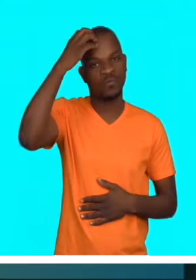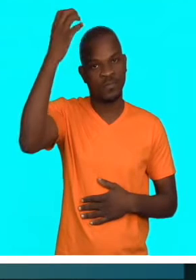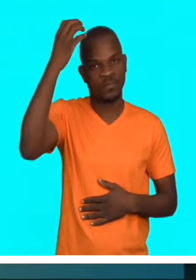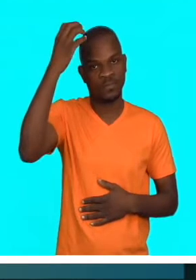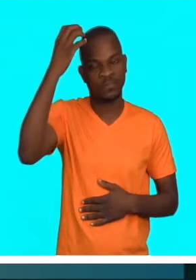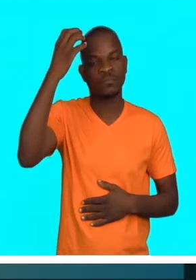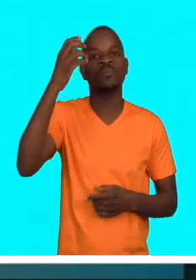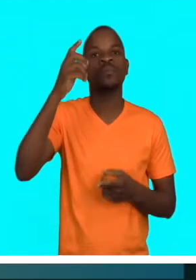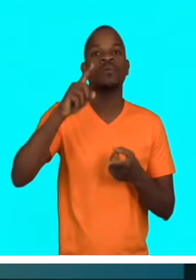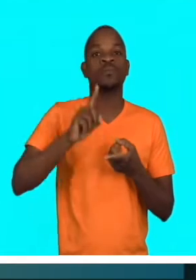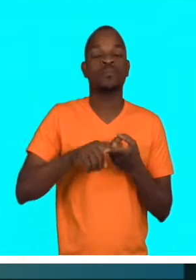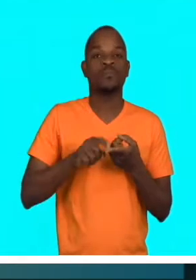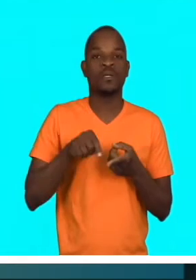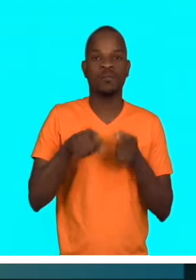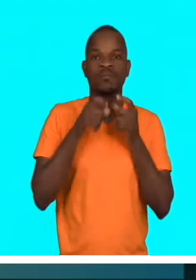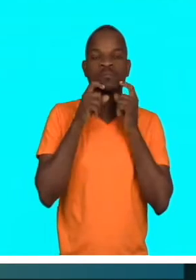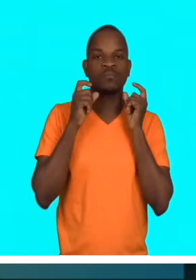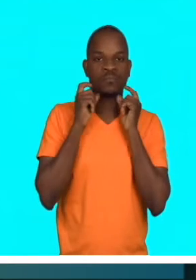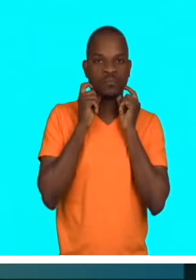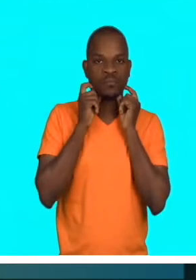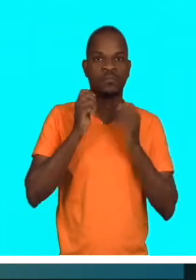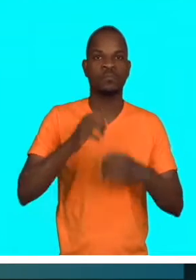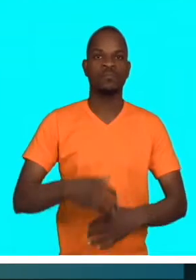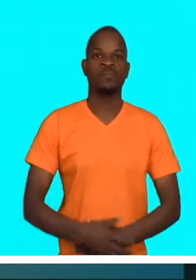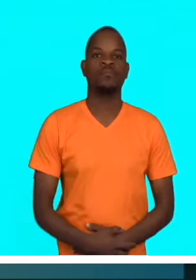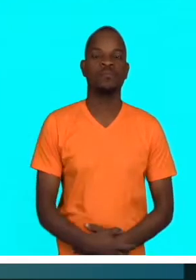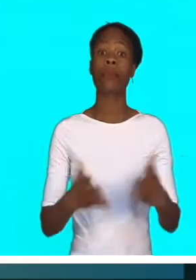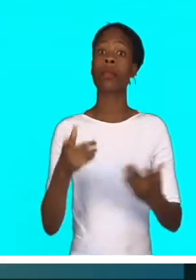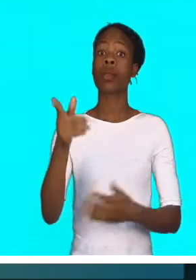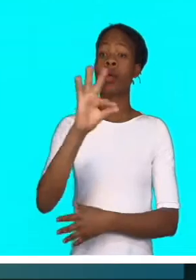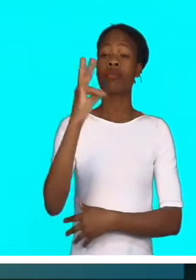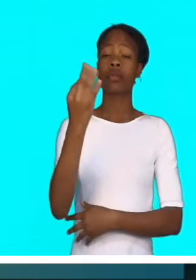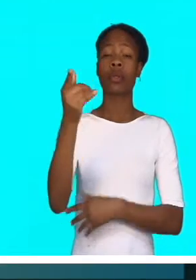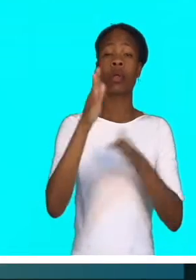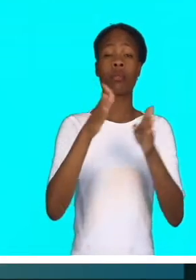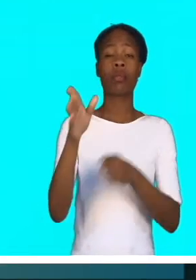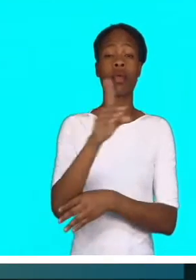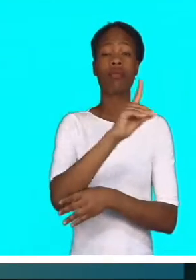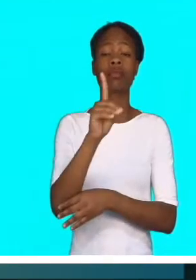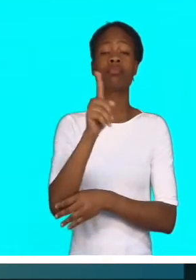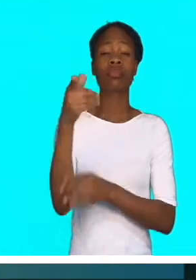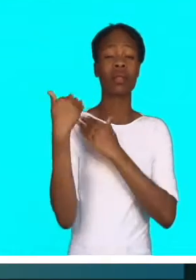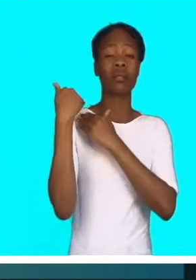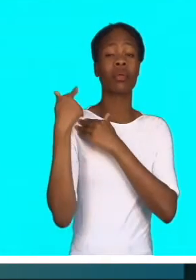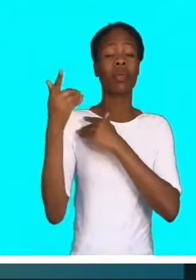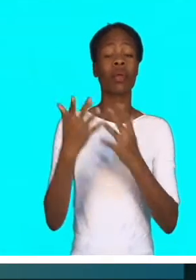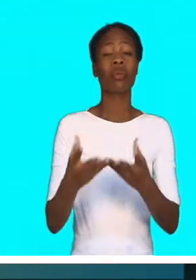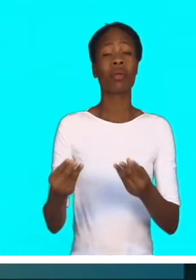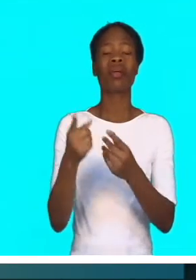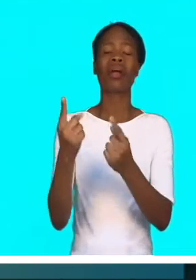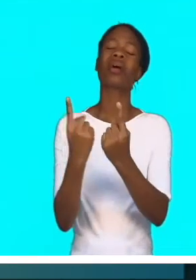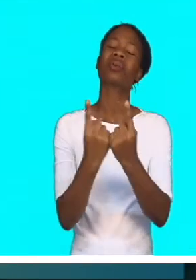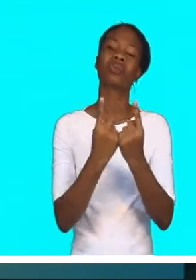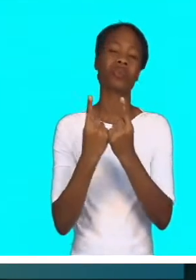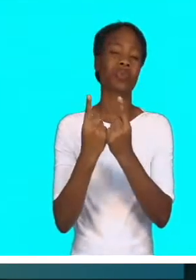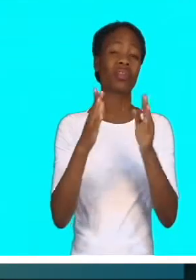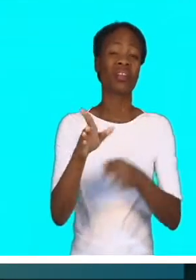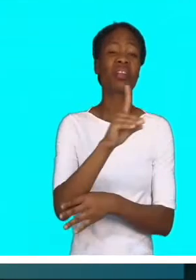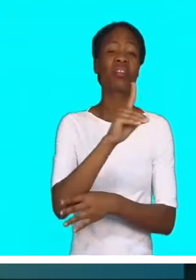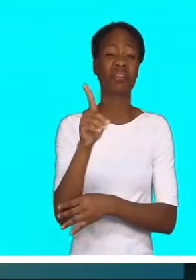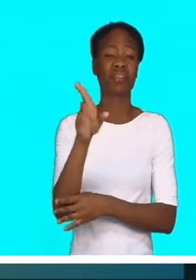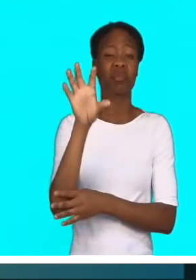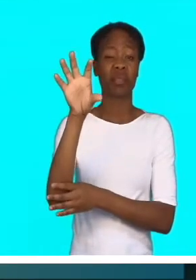direitos humanos neste país. Como próximo passo, coube a FAMOD, Foro das